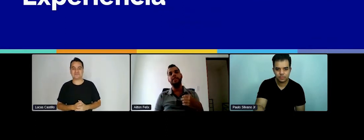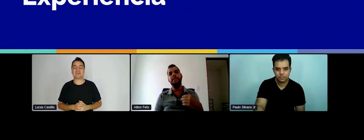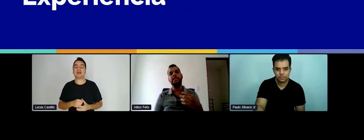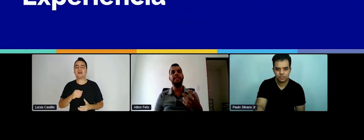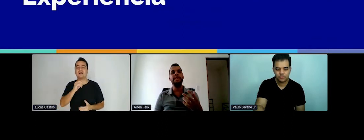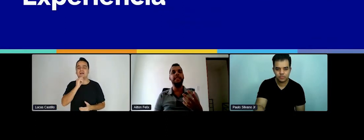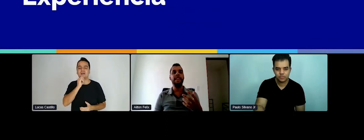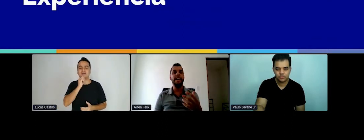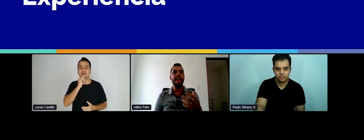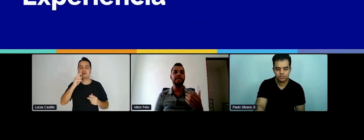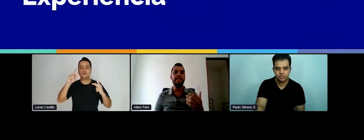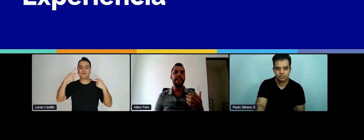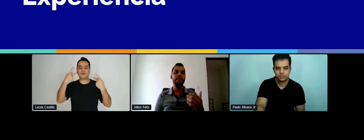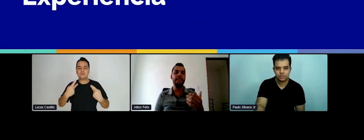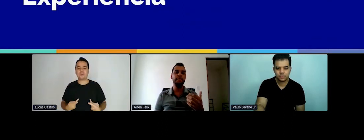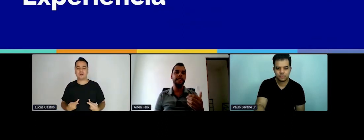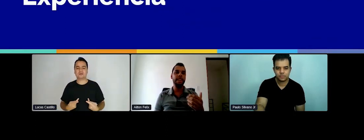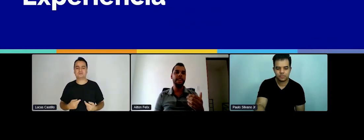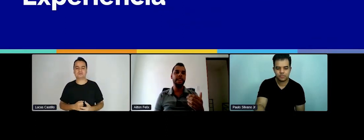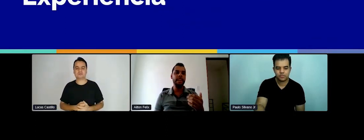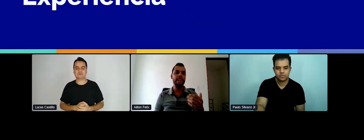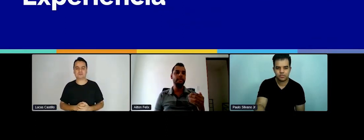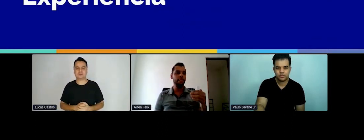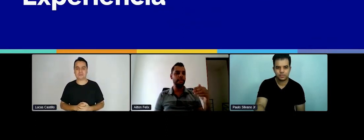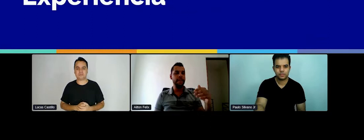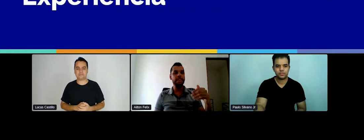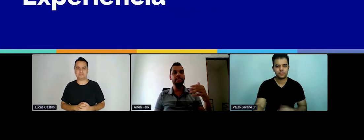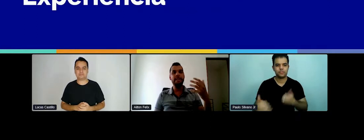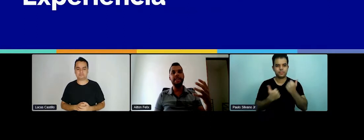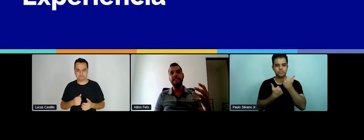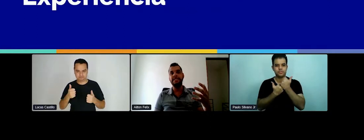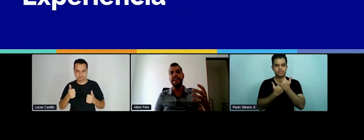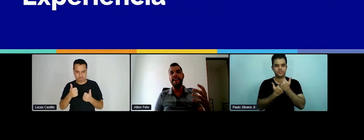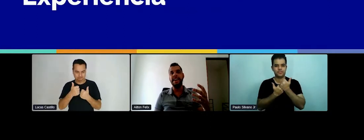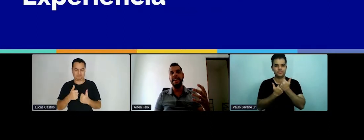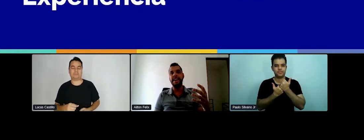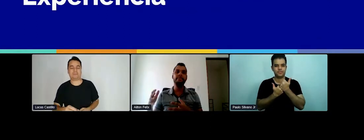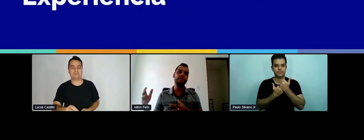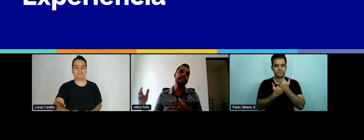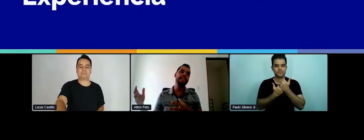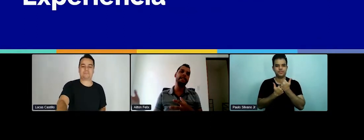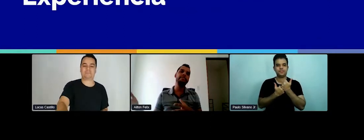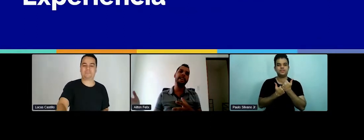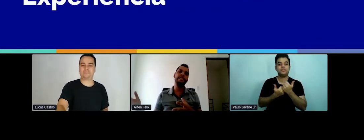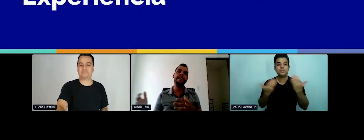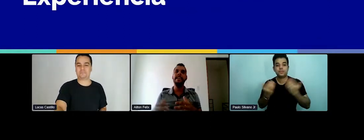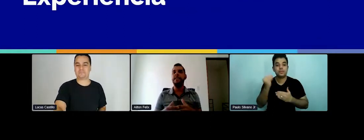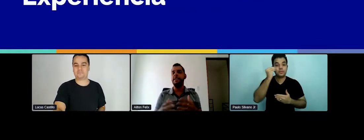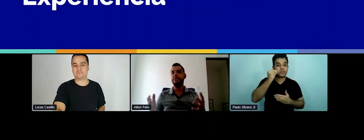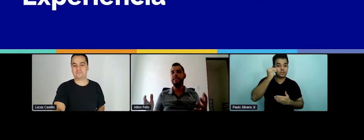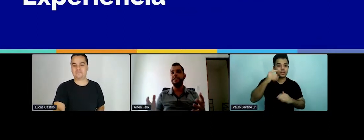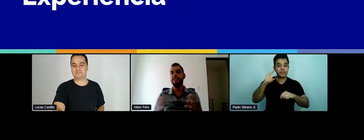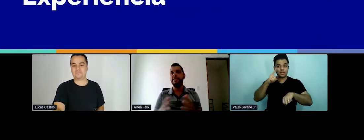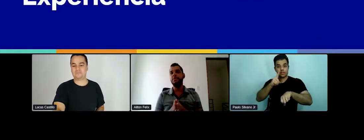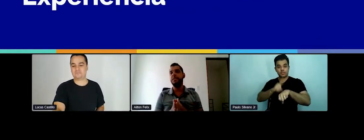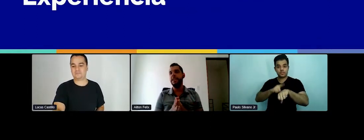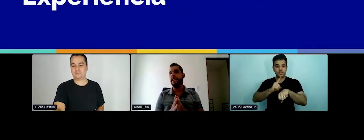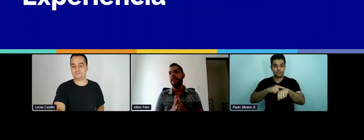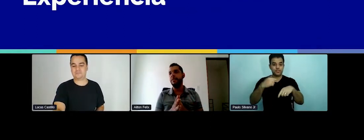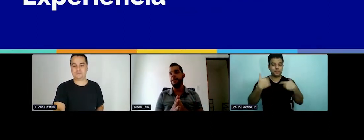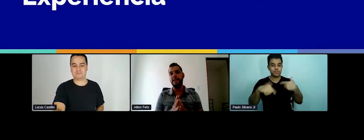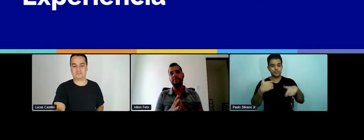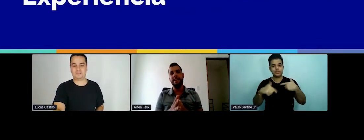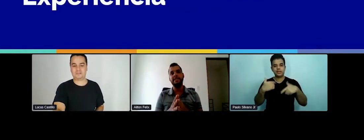comum a gente associar o termo experiência a tempo de trabalho, né? Muitas vezes a gente